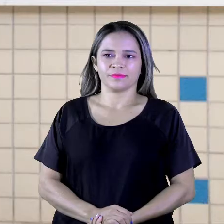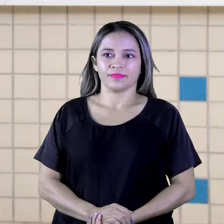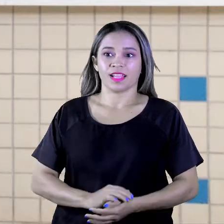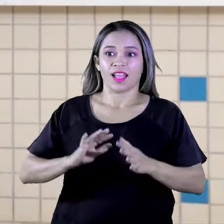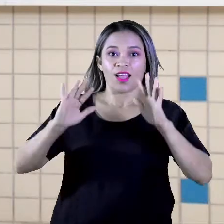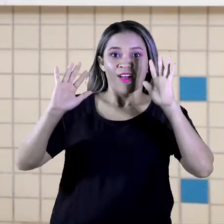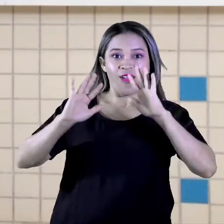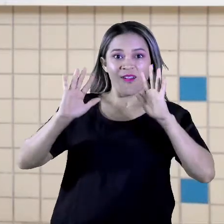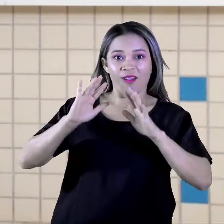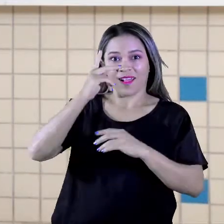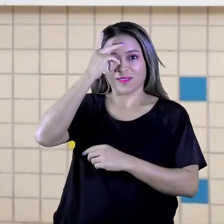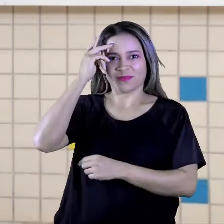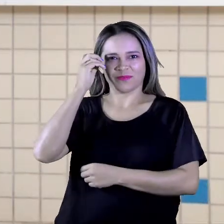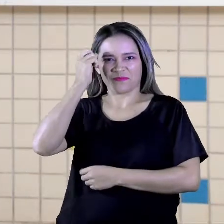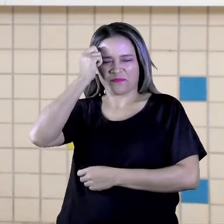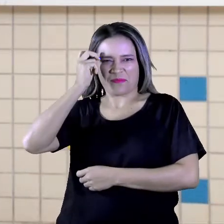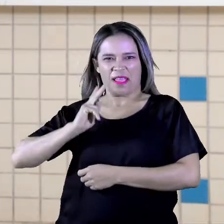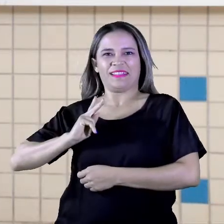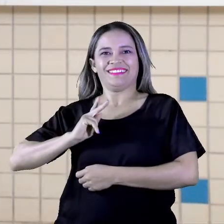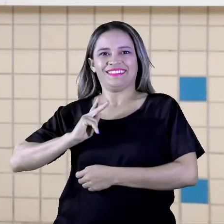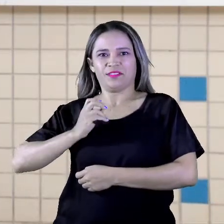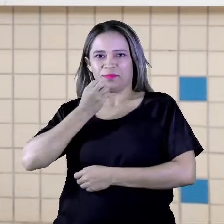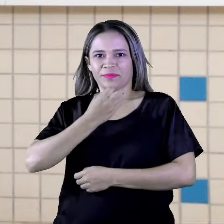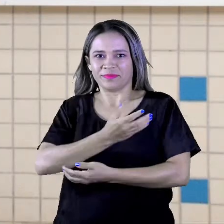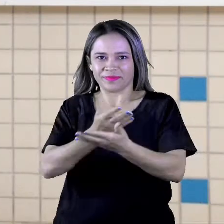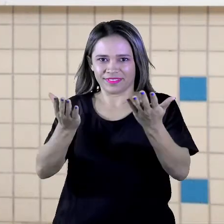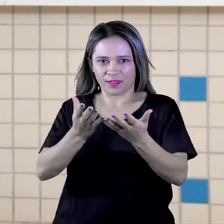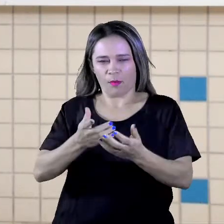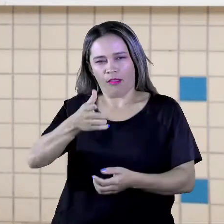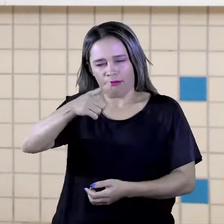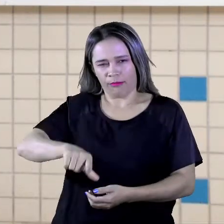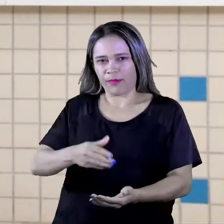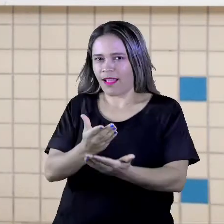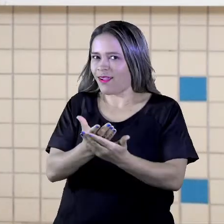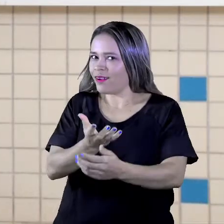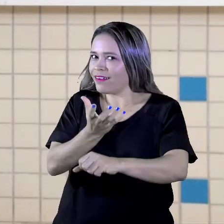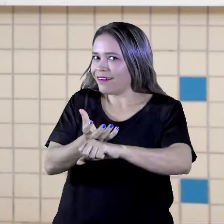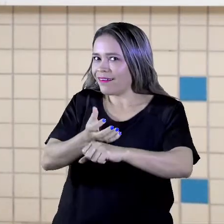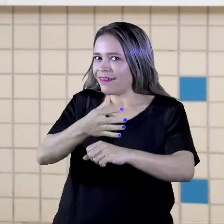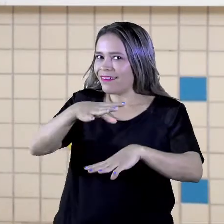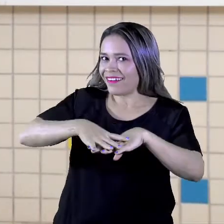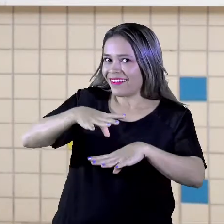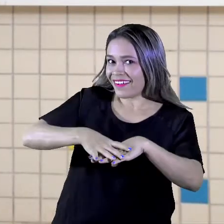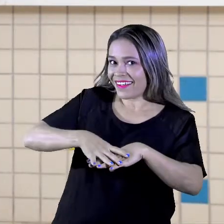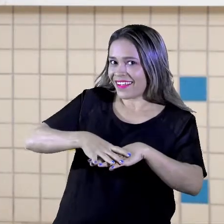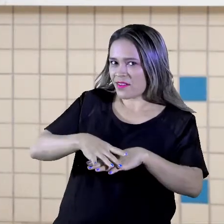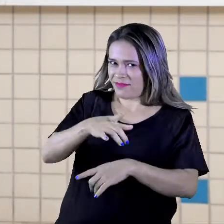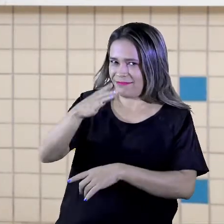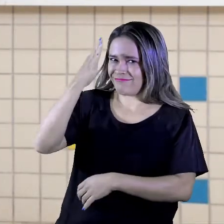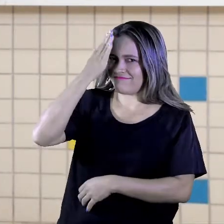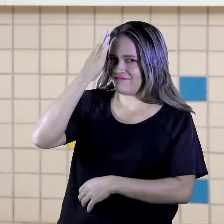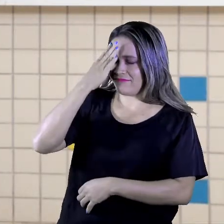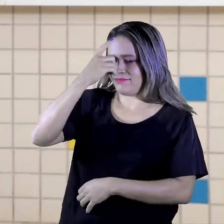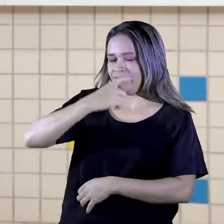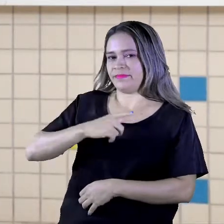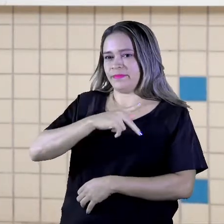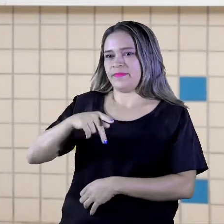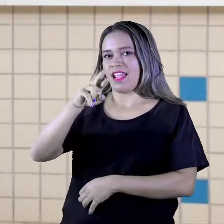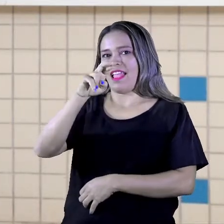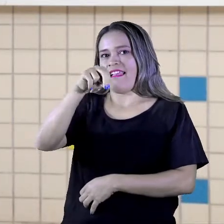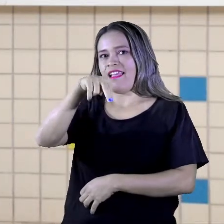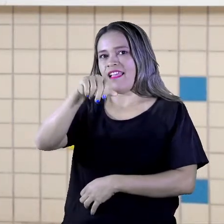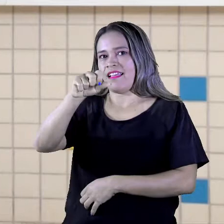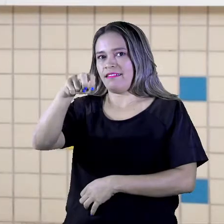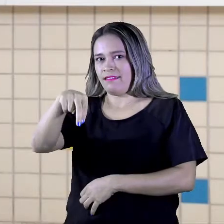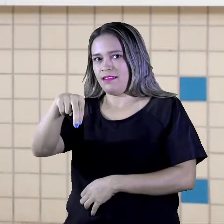Olá, galerinha esperta, tudo bem com vocês? Prontos para mais uma aula de matemática? Como vocês já sabem, eu sou o professor Renan, professor da